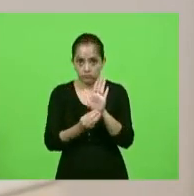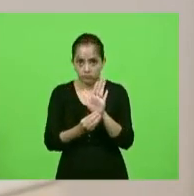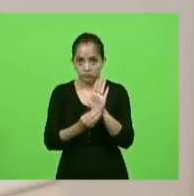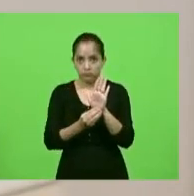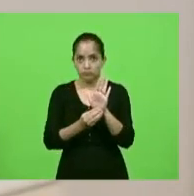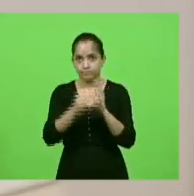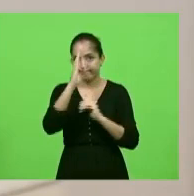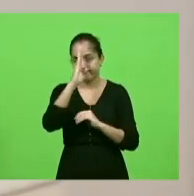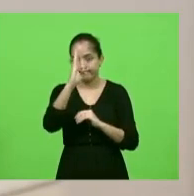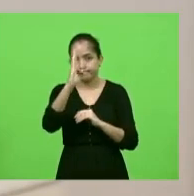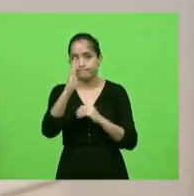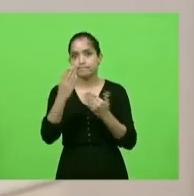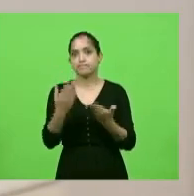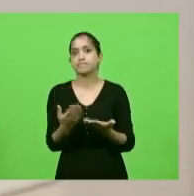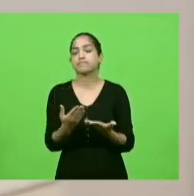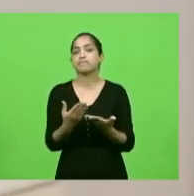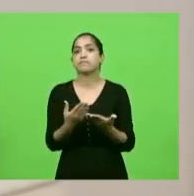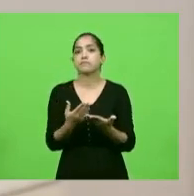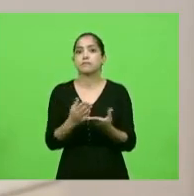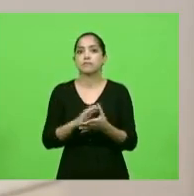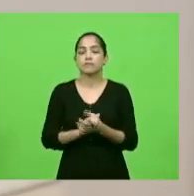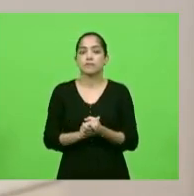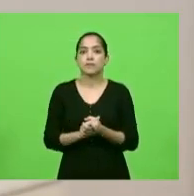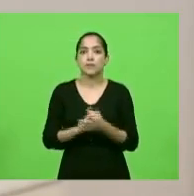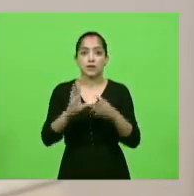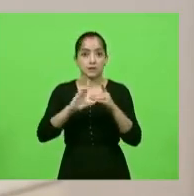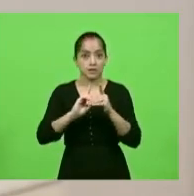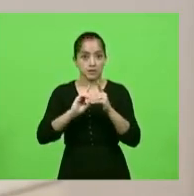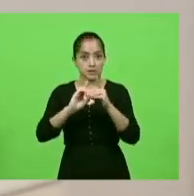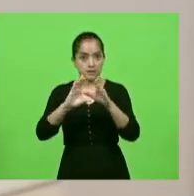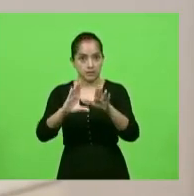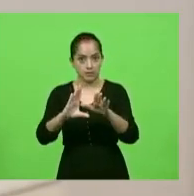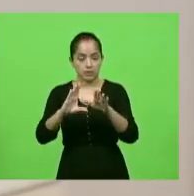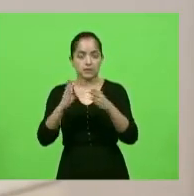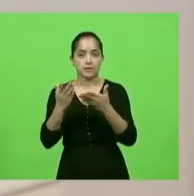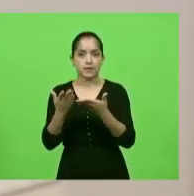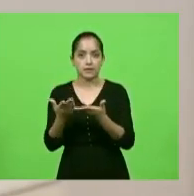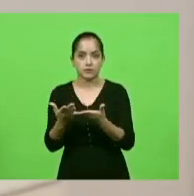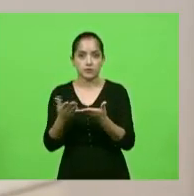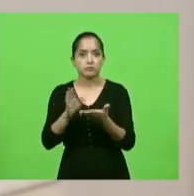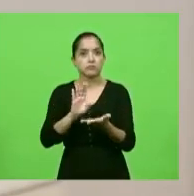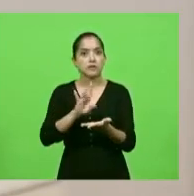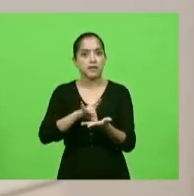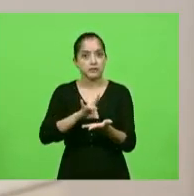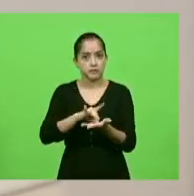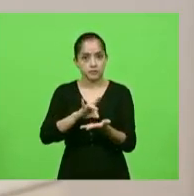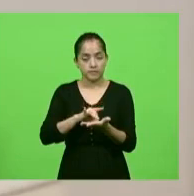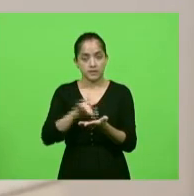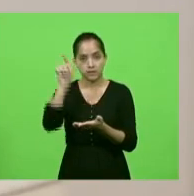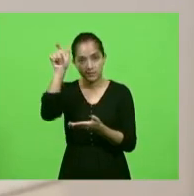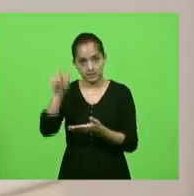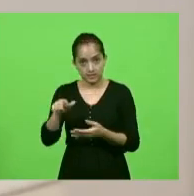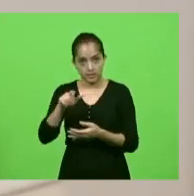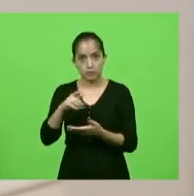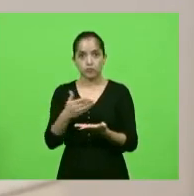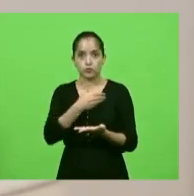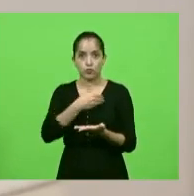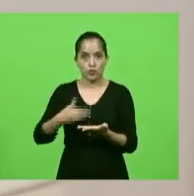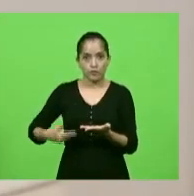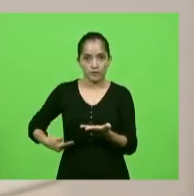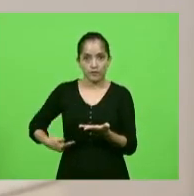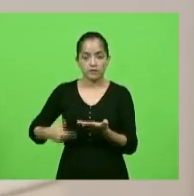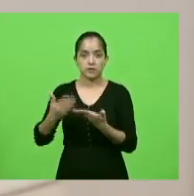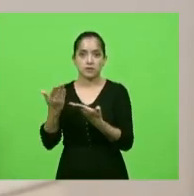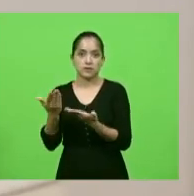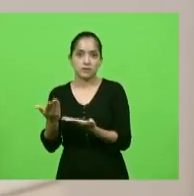princípio democrático. Nesse viés, no que trata da legitimação do governante, tem-se que é decorrente